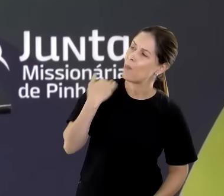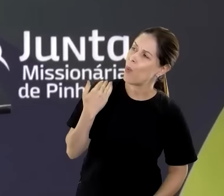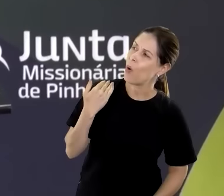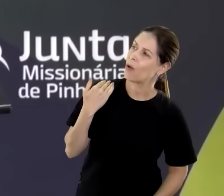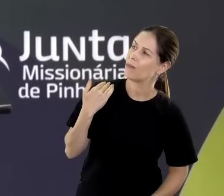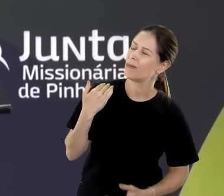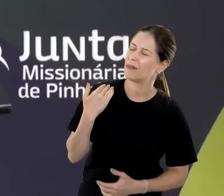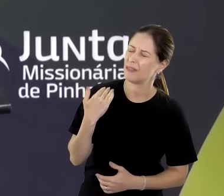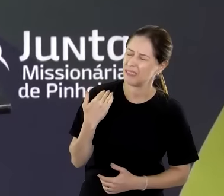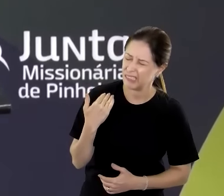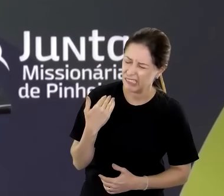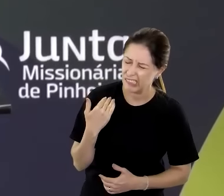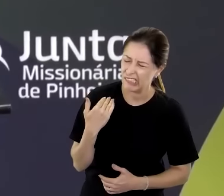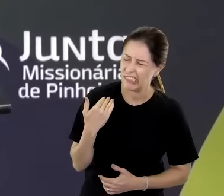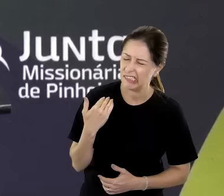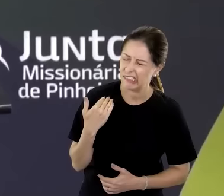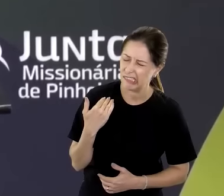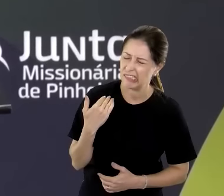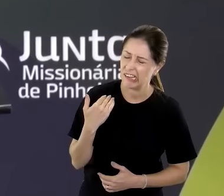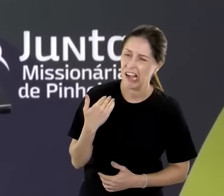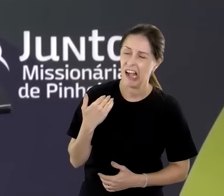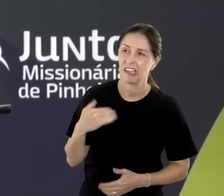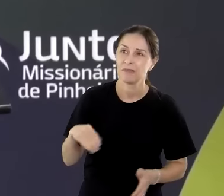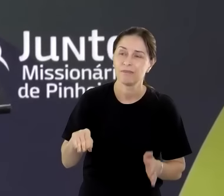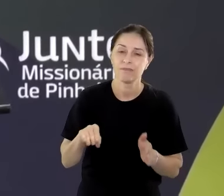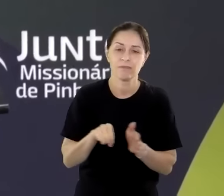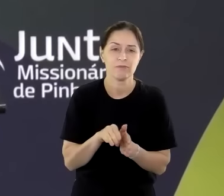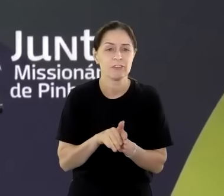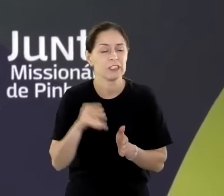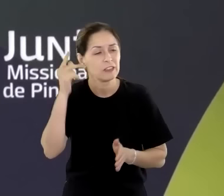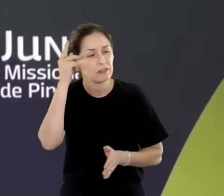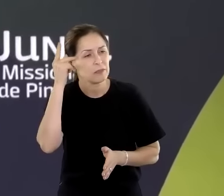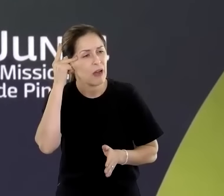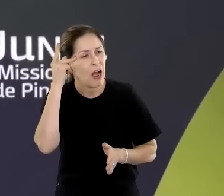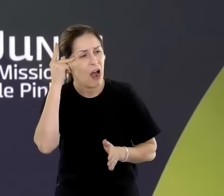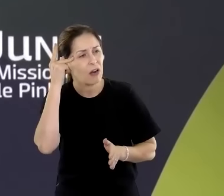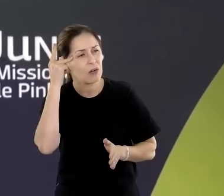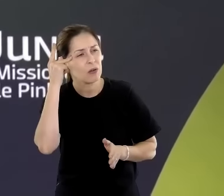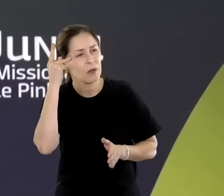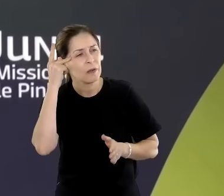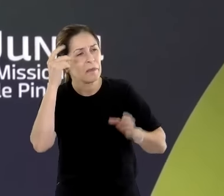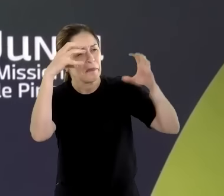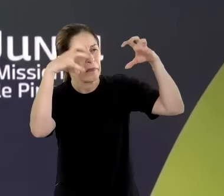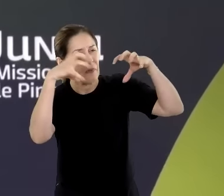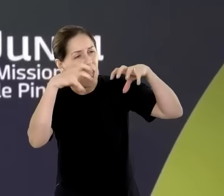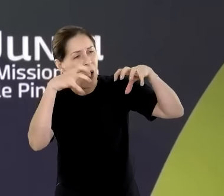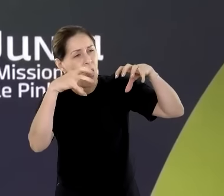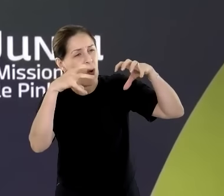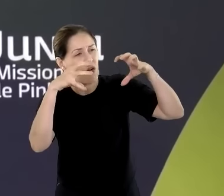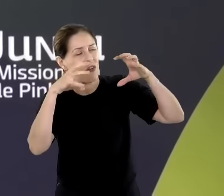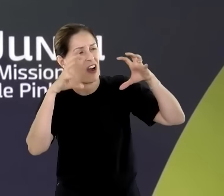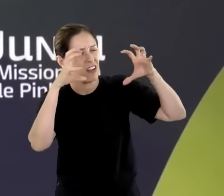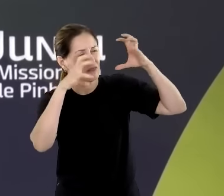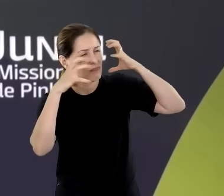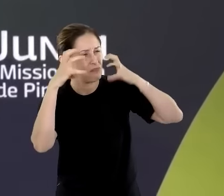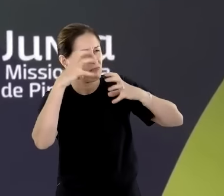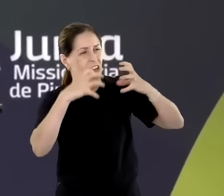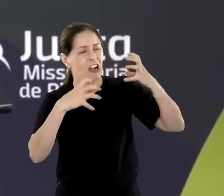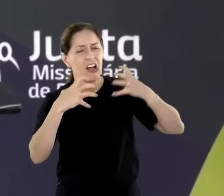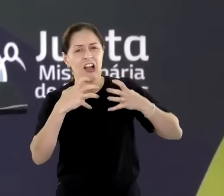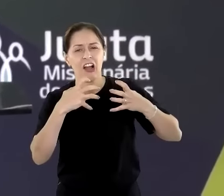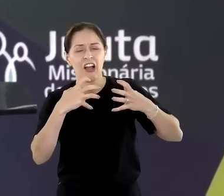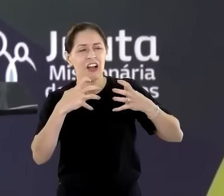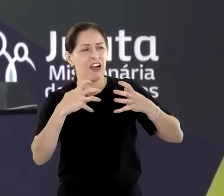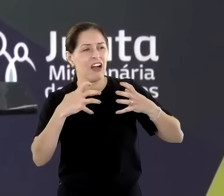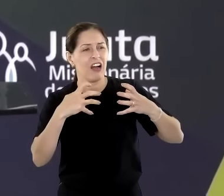São Paulo, tudo nevoado. E assim estava a minha alma, quando de repente o avião